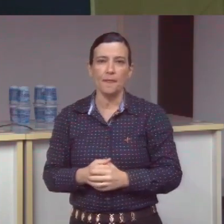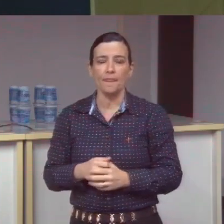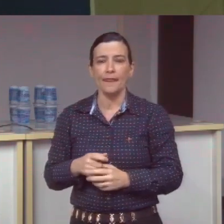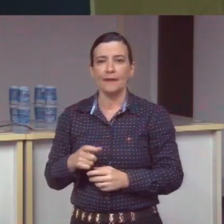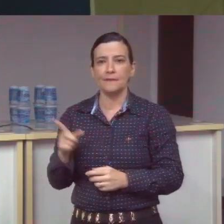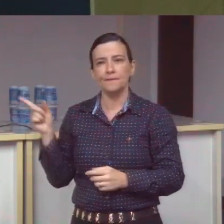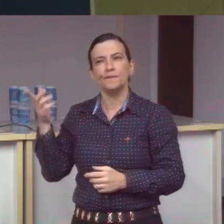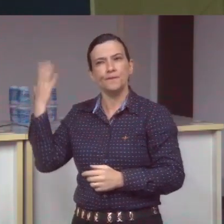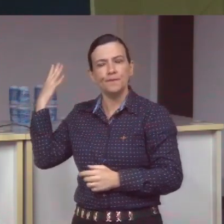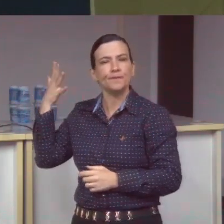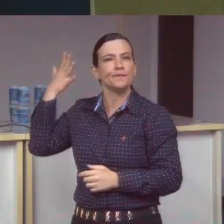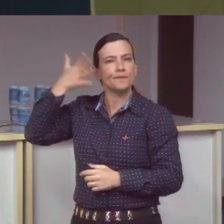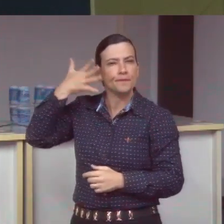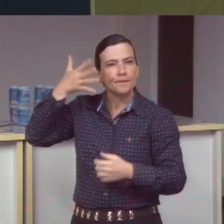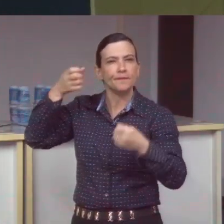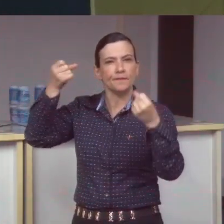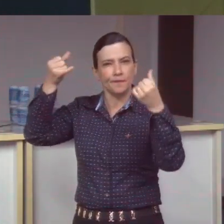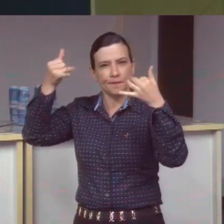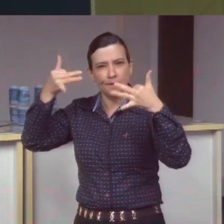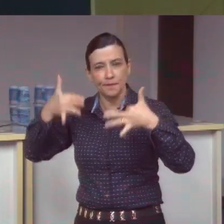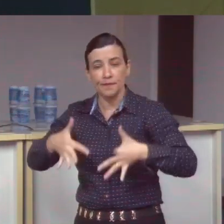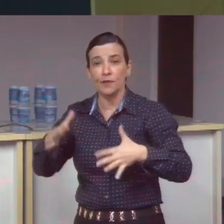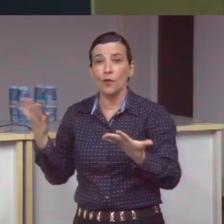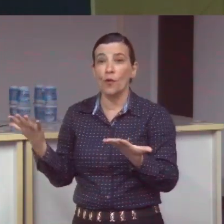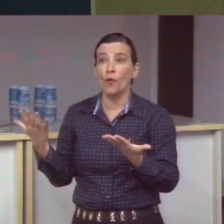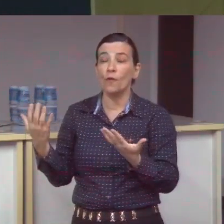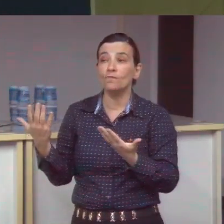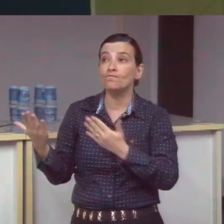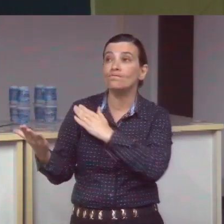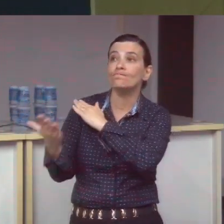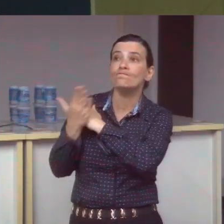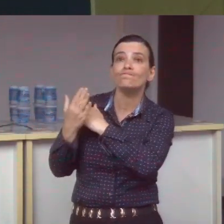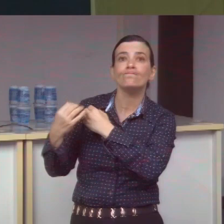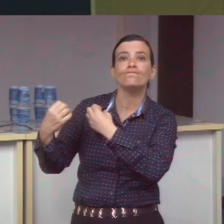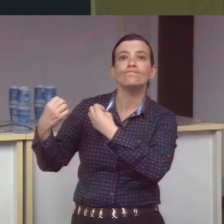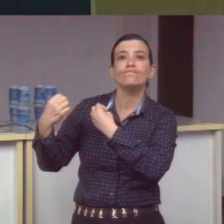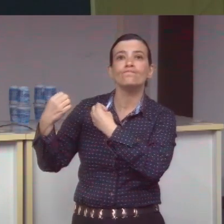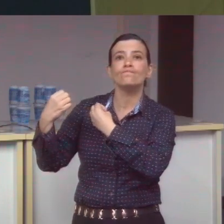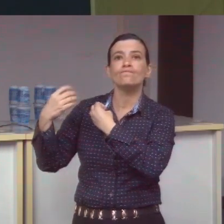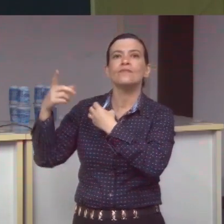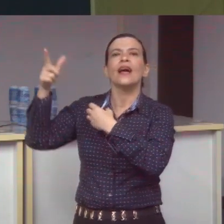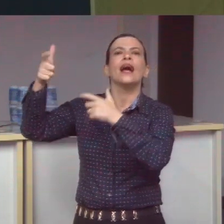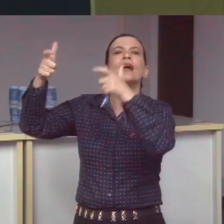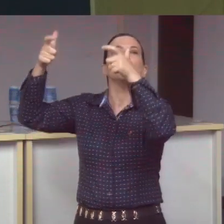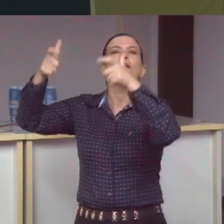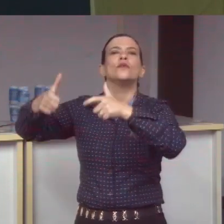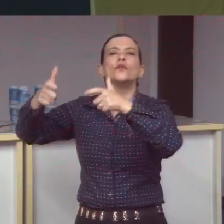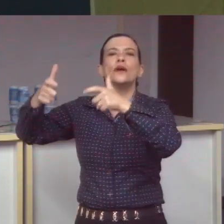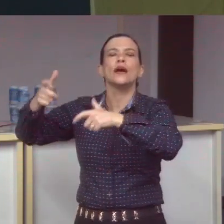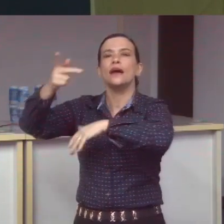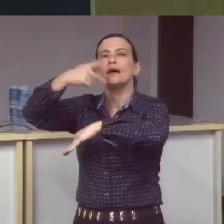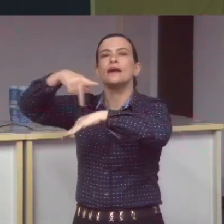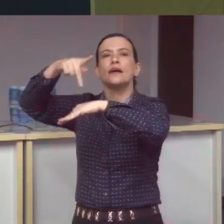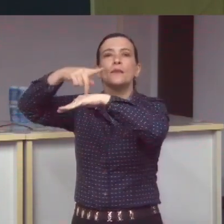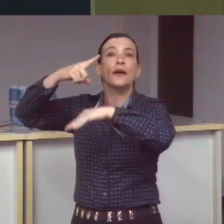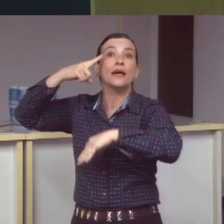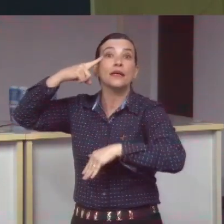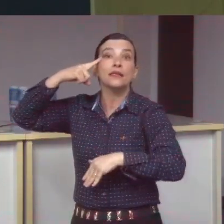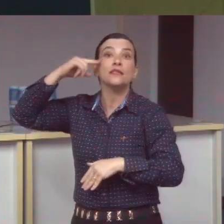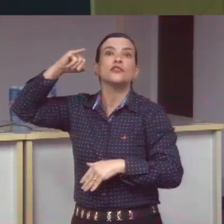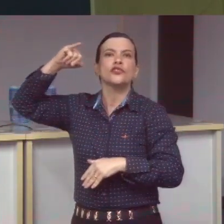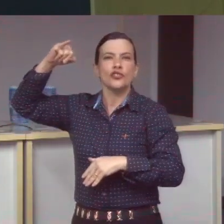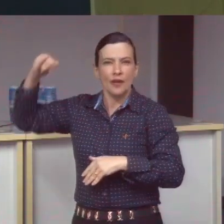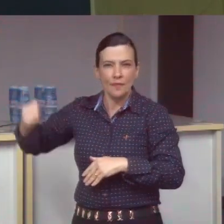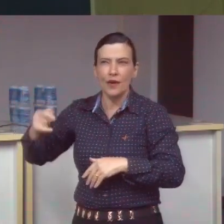dá algumas diretrizes, formas de pensar. Tá, Sendai é uma cidade no Japão, alguma coisa feita pela Organização Mundial